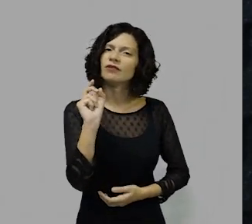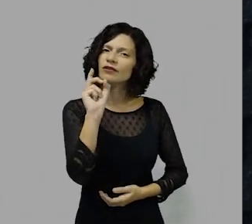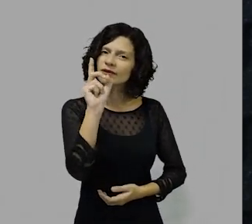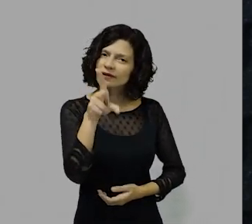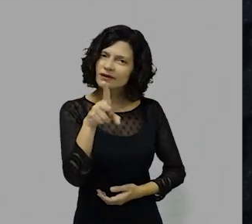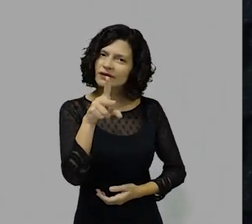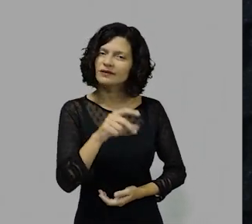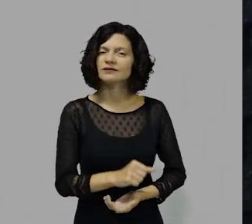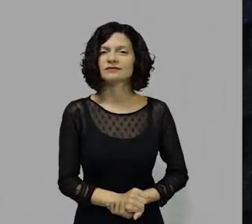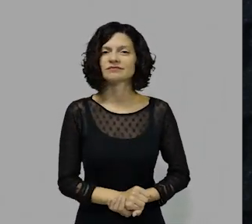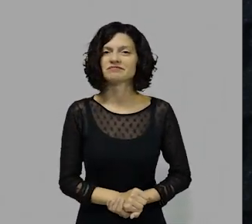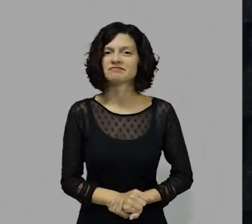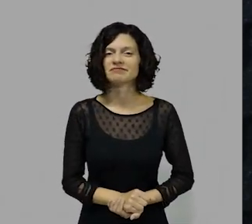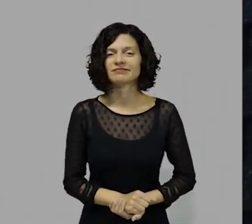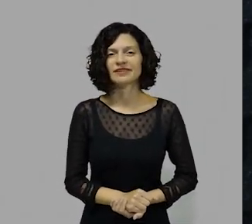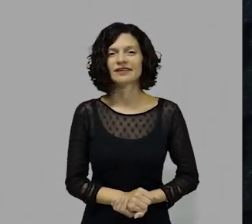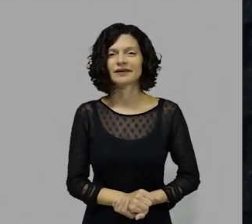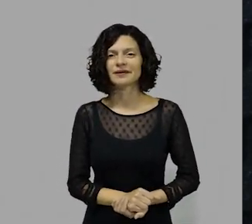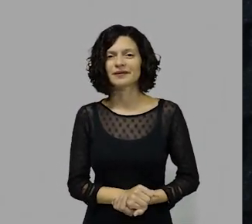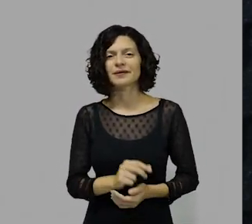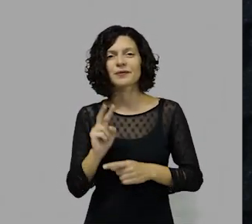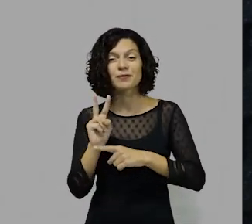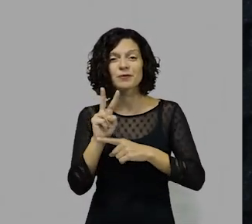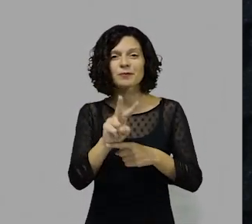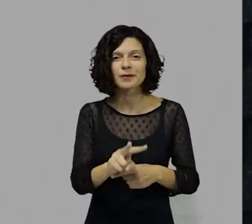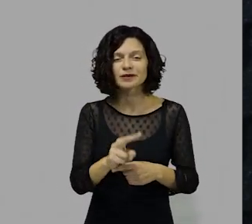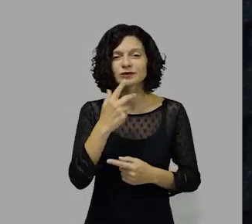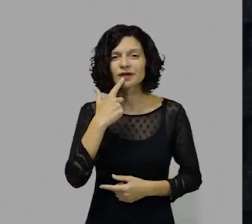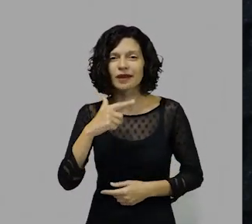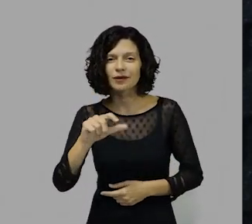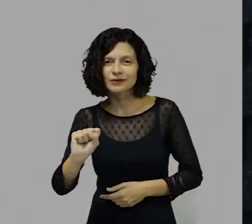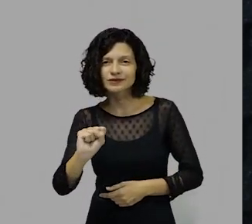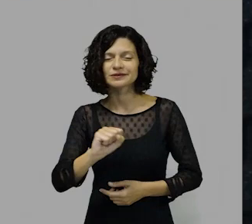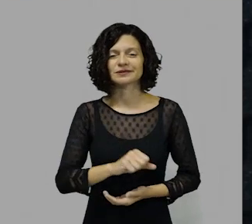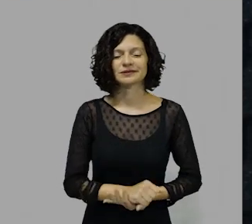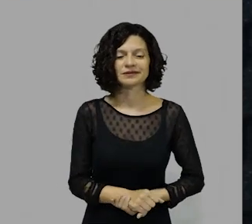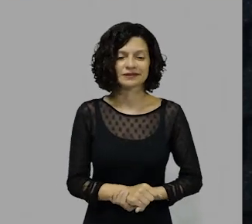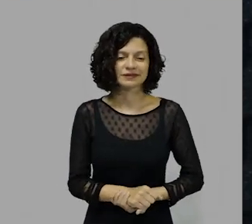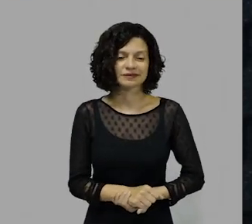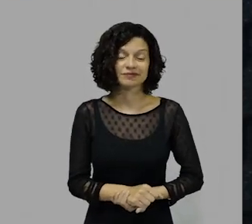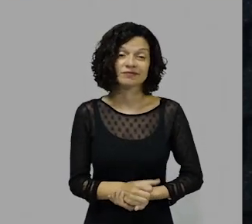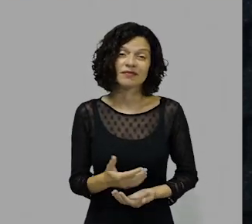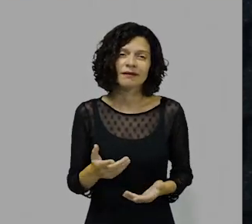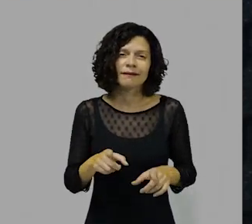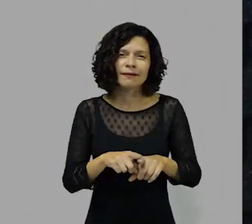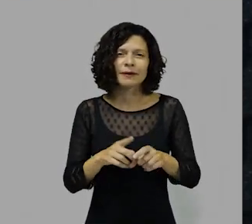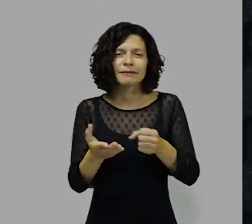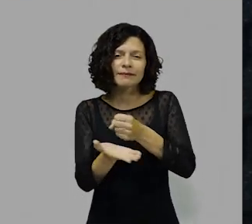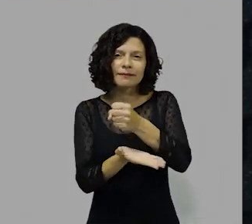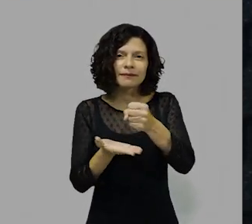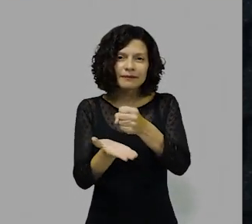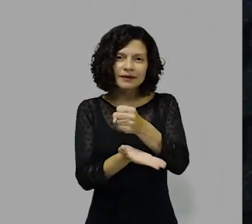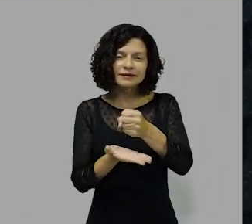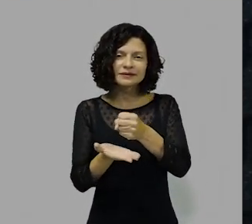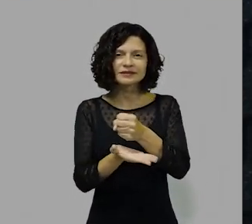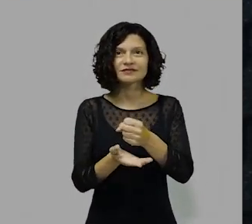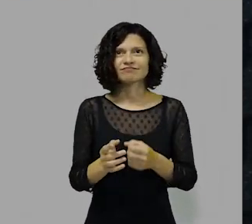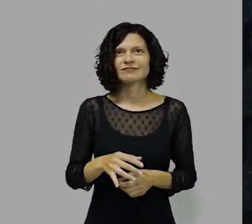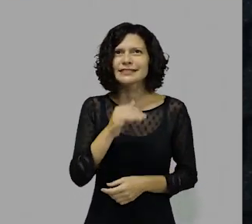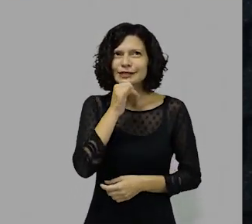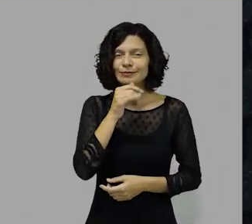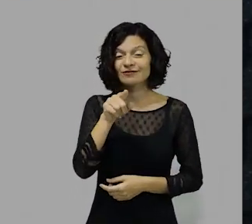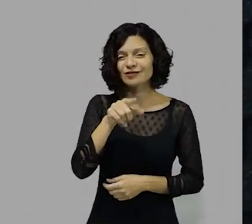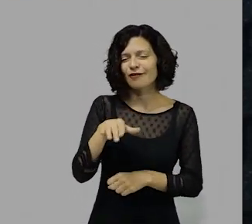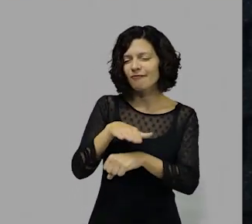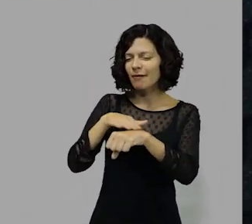não traduz, a gente usa a mesma expressão. Basically, basicamente, então, por exemplo, você está conversando com alguém e aí você